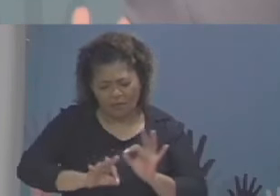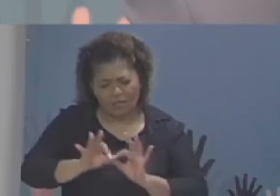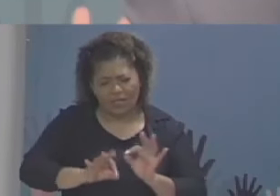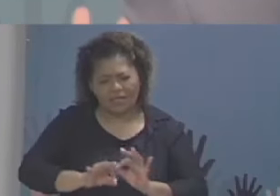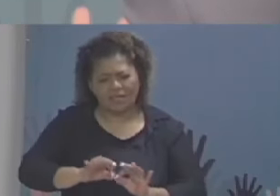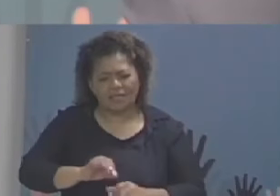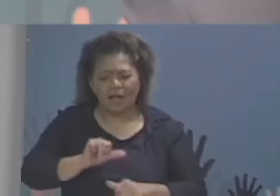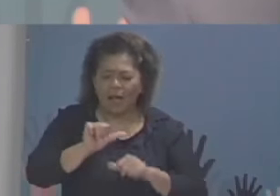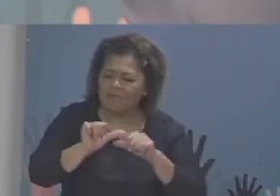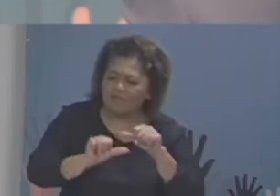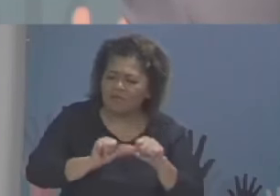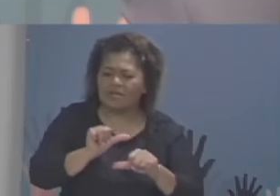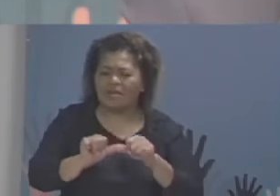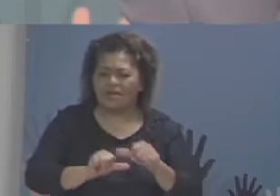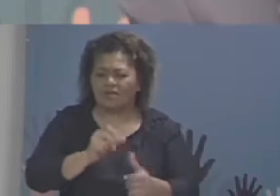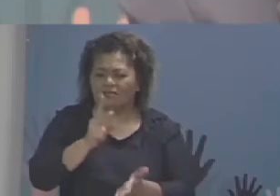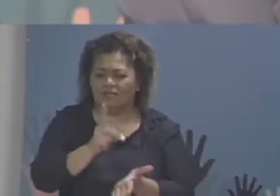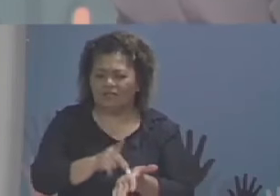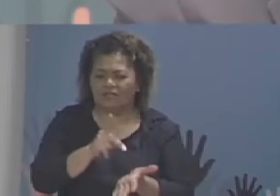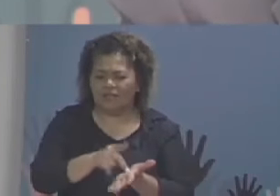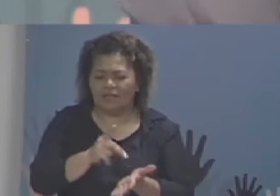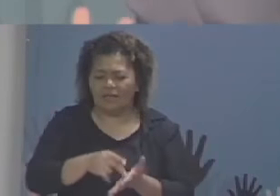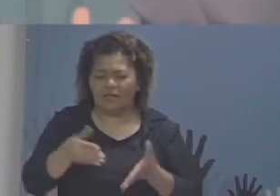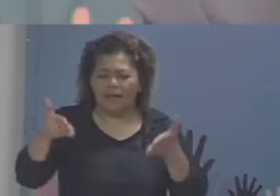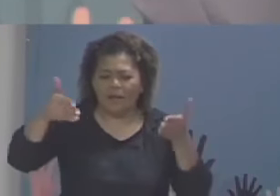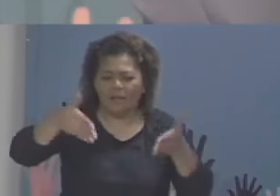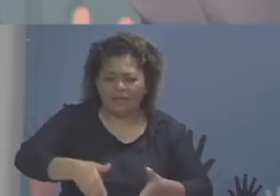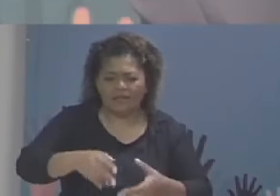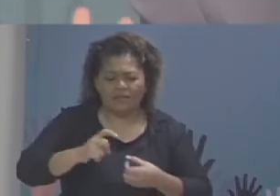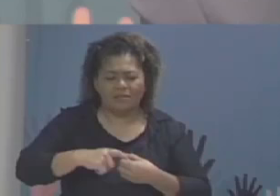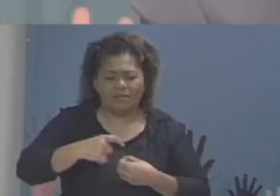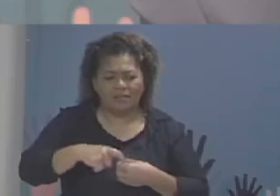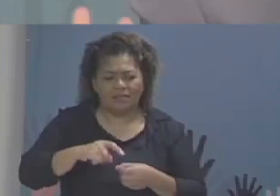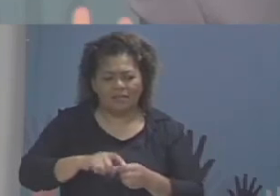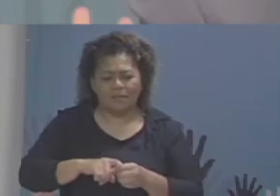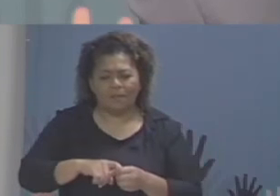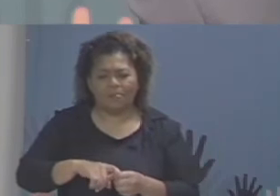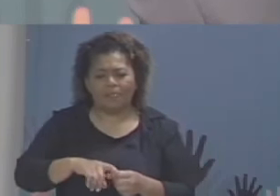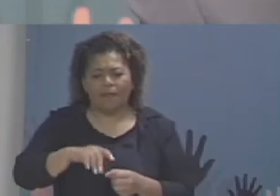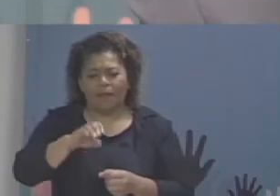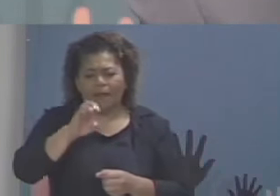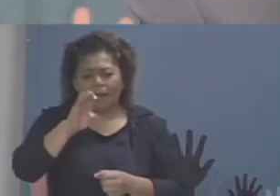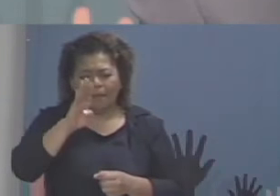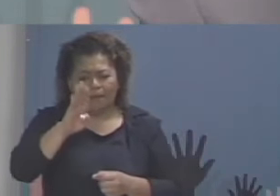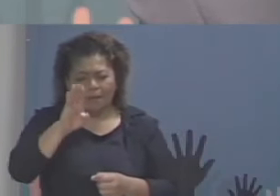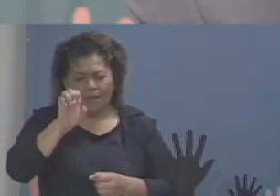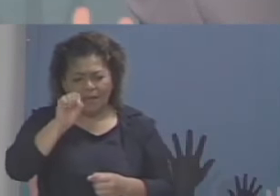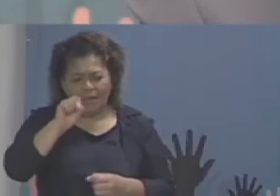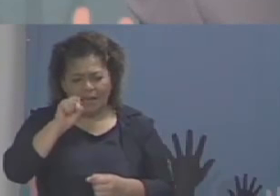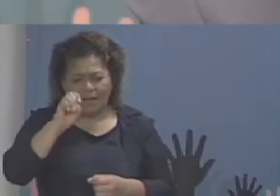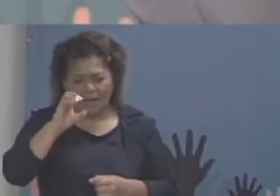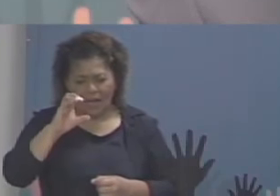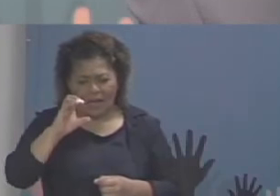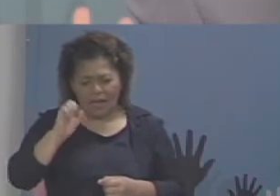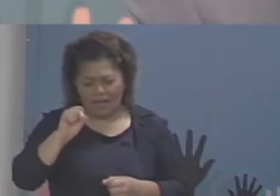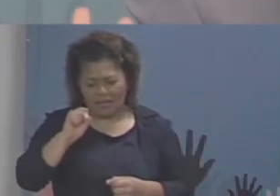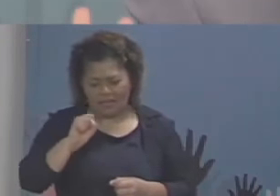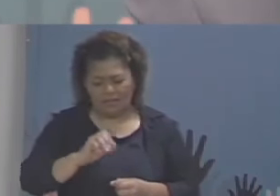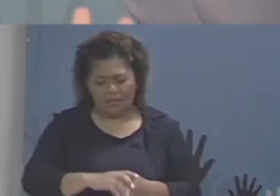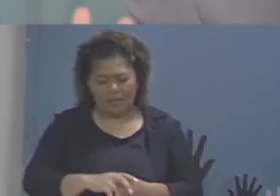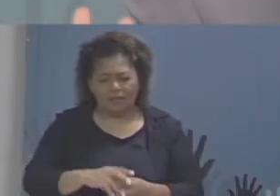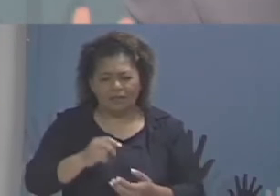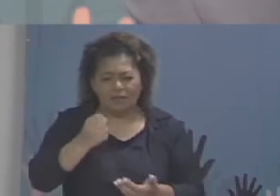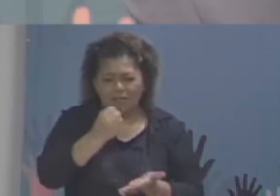realidade. Nós já temos a participação, por exemplo, a BVS-PSI era um modelo informal, não tinha sequer um contrato com alguém que